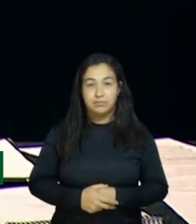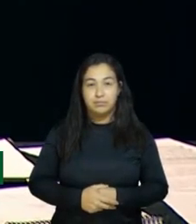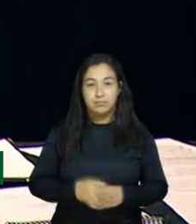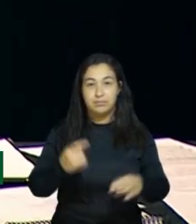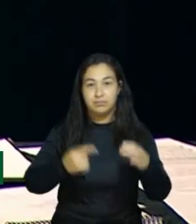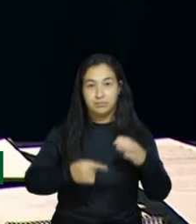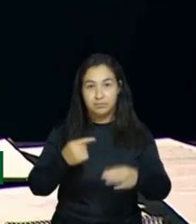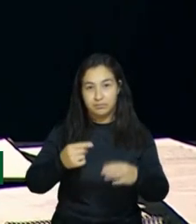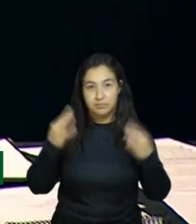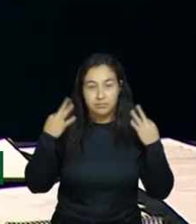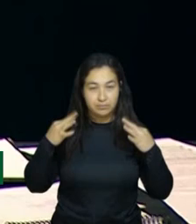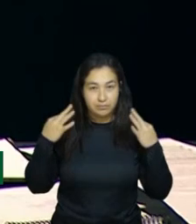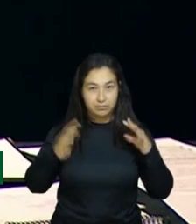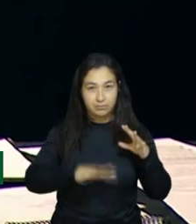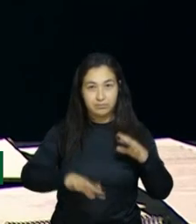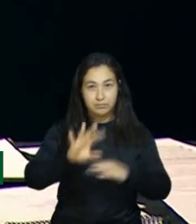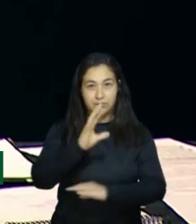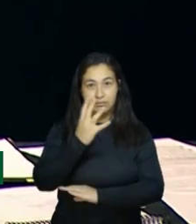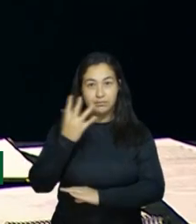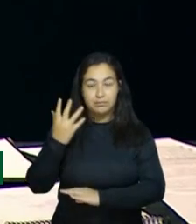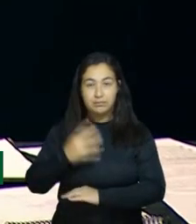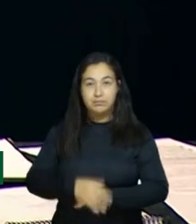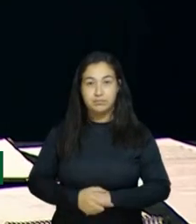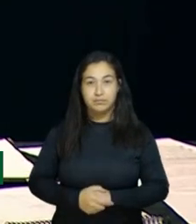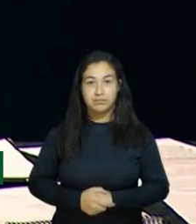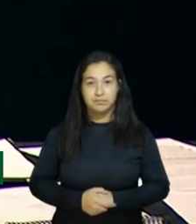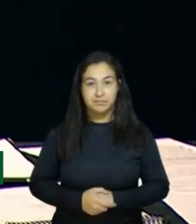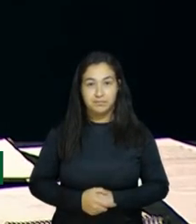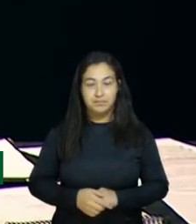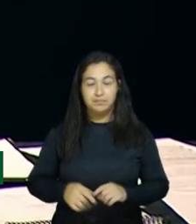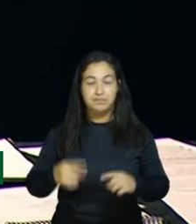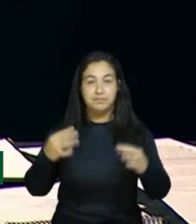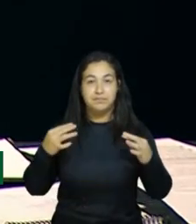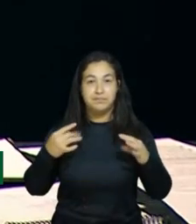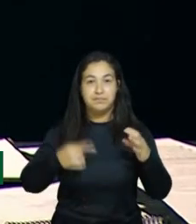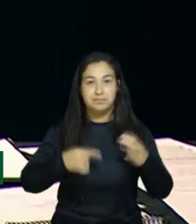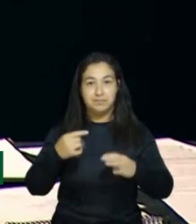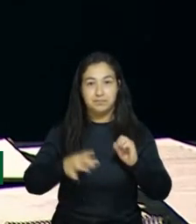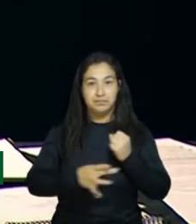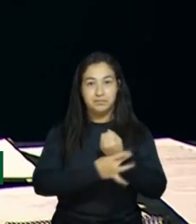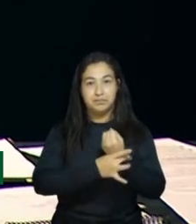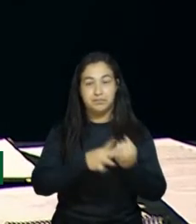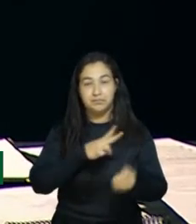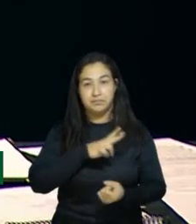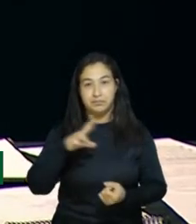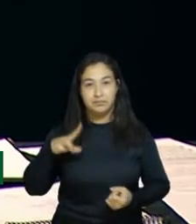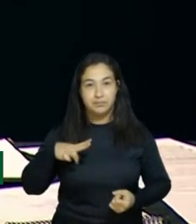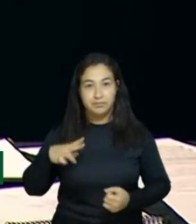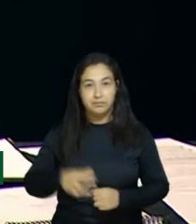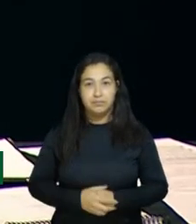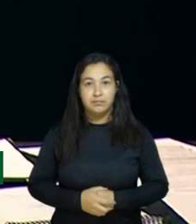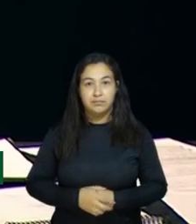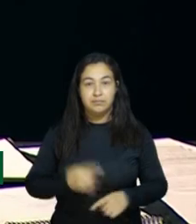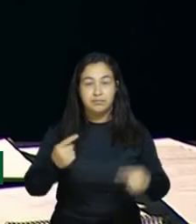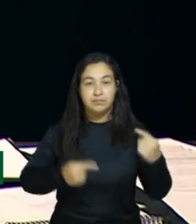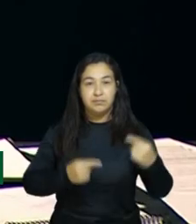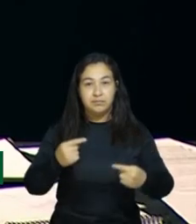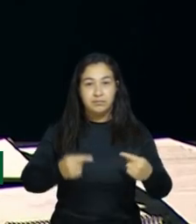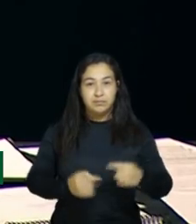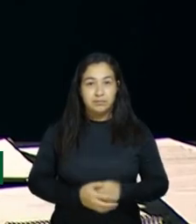de Turismo e Meio Ambiente, relatoria deputado Carlos Humberto, Comissão de Segurança Pública, relatoria deputado Napoleão Bernardes, em